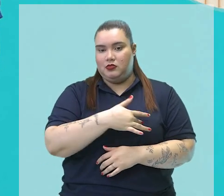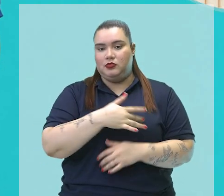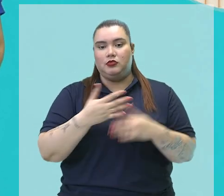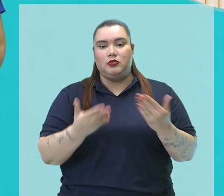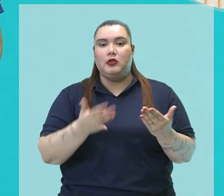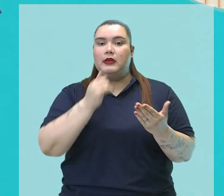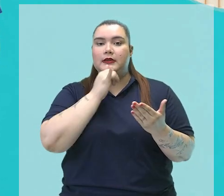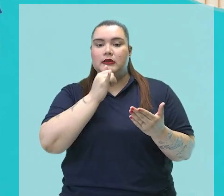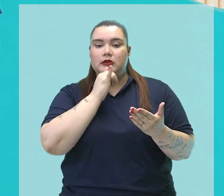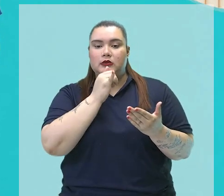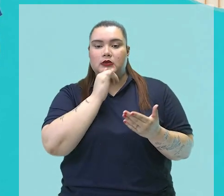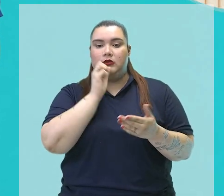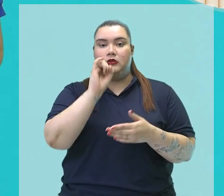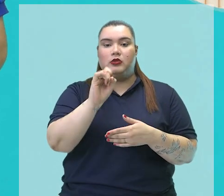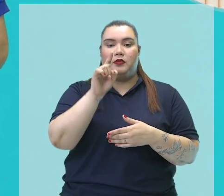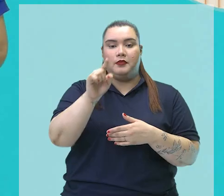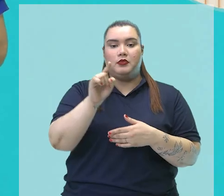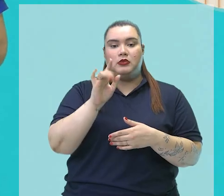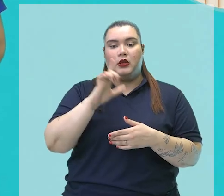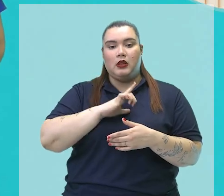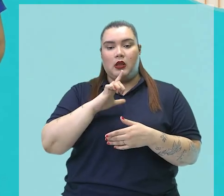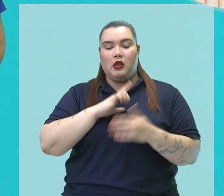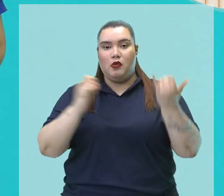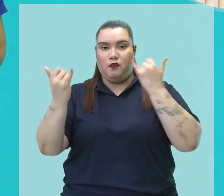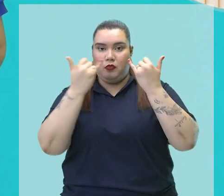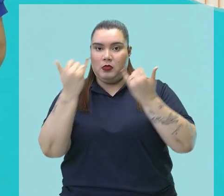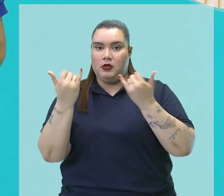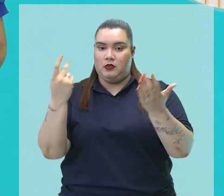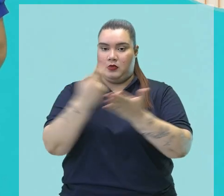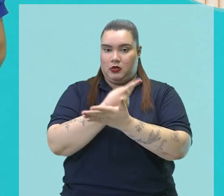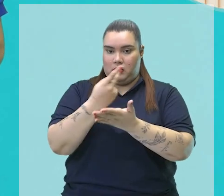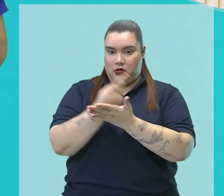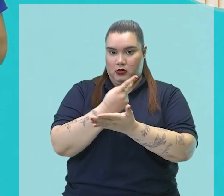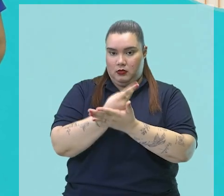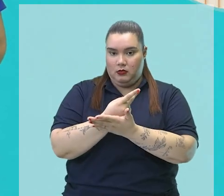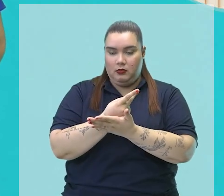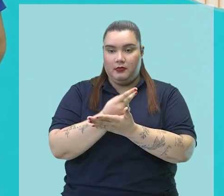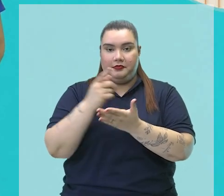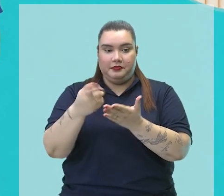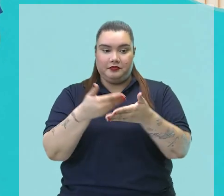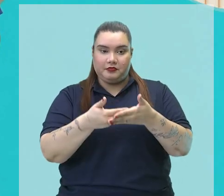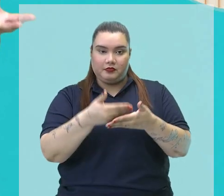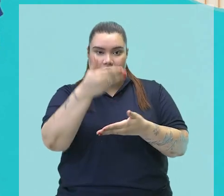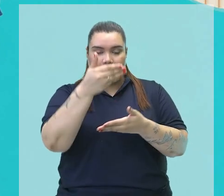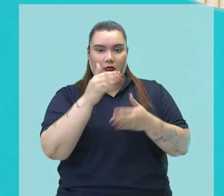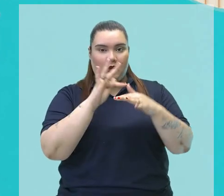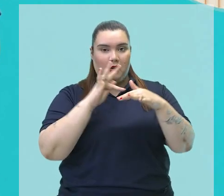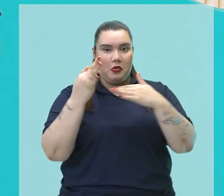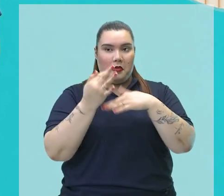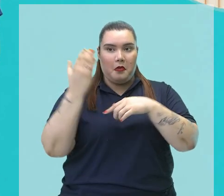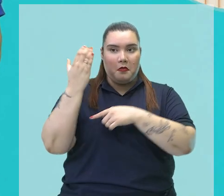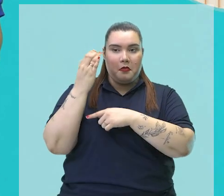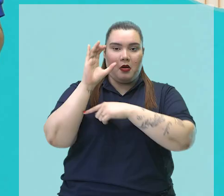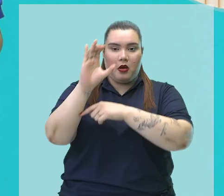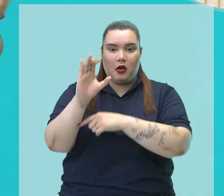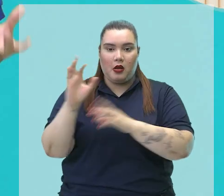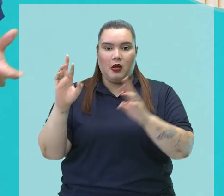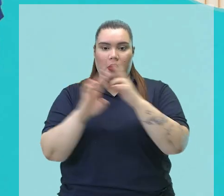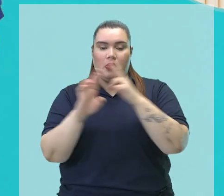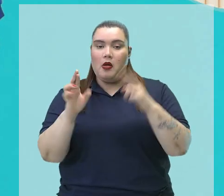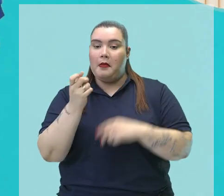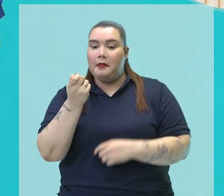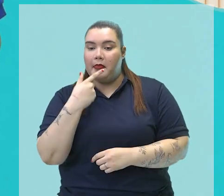exemplo, quando você falsifica ou vê uma informação errada, que é deturpada nas redes sociais, por exemplo,